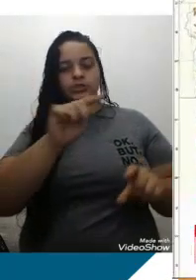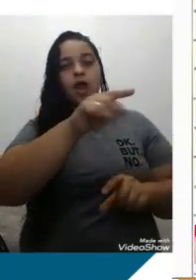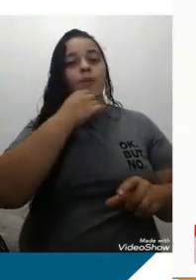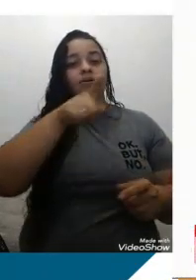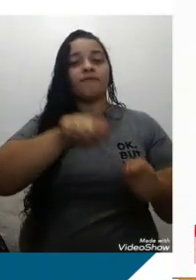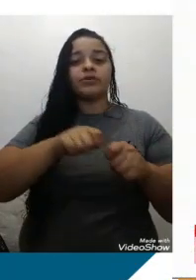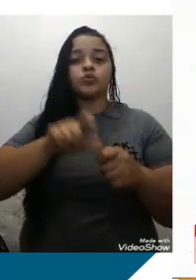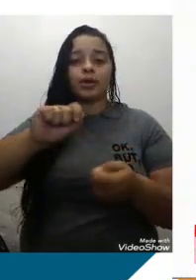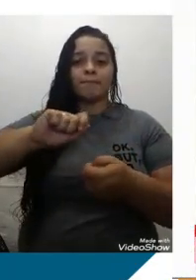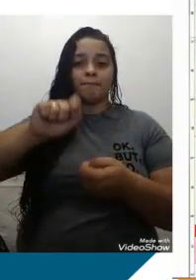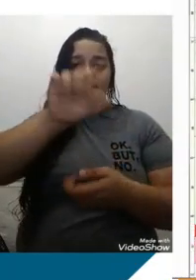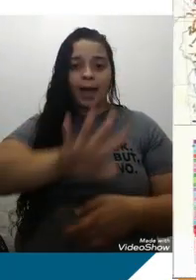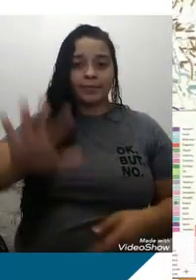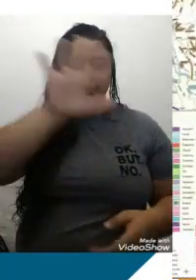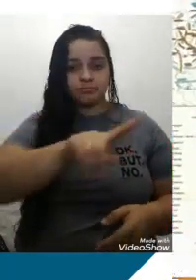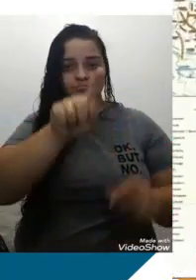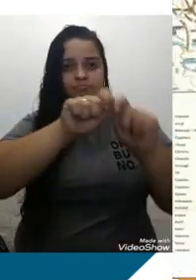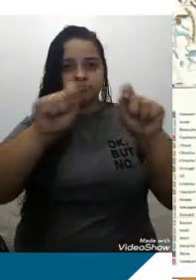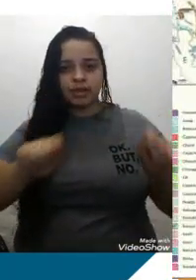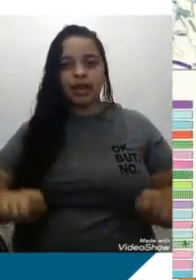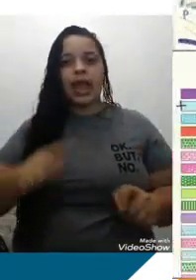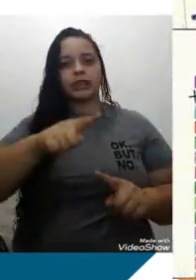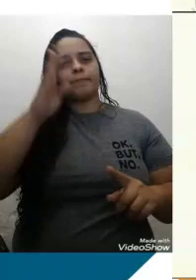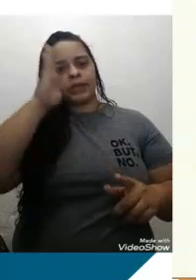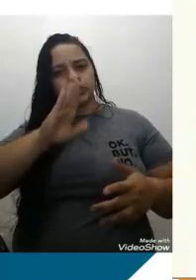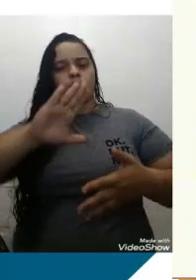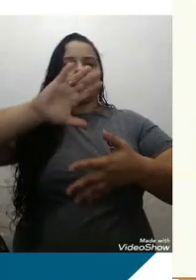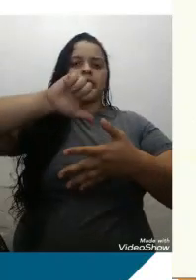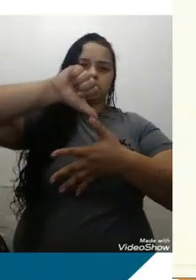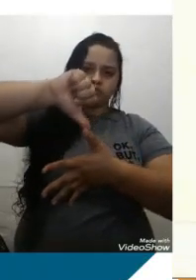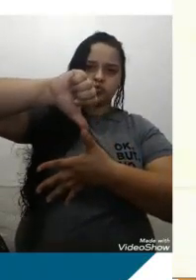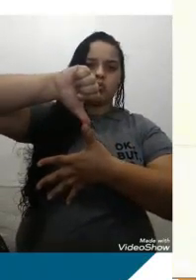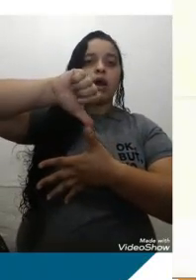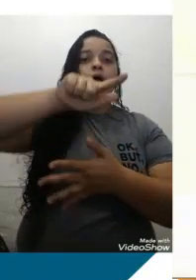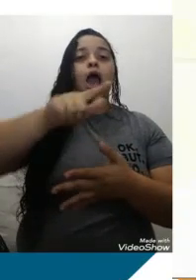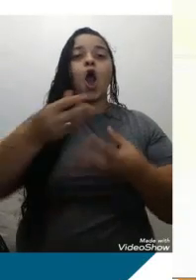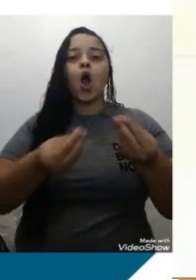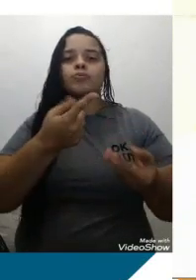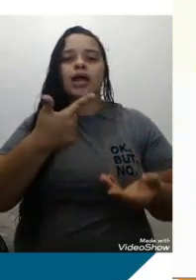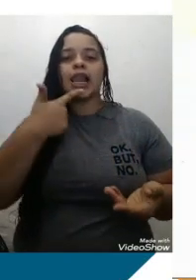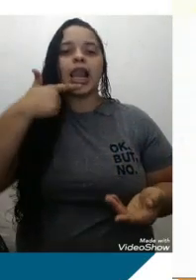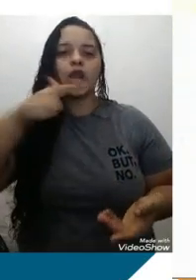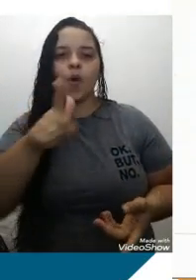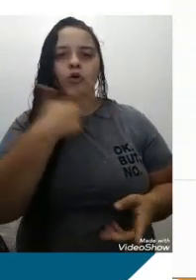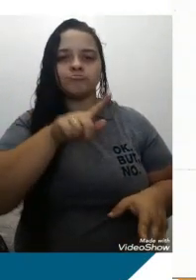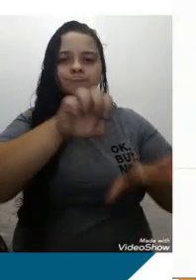povos indígenas da América do Sul, sobretudo da região do Brasil, justamente a partir das línguas que eram faladas por esses